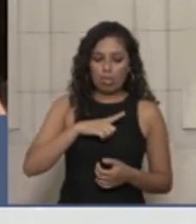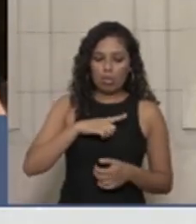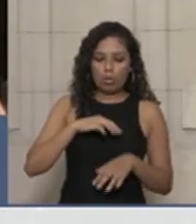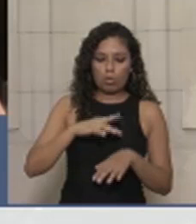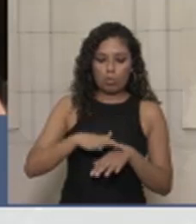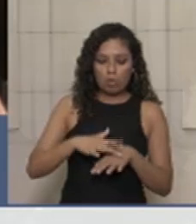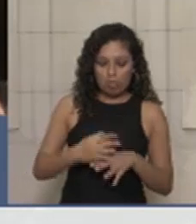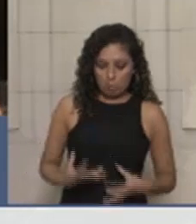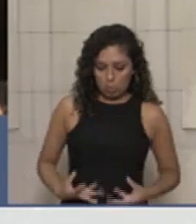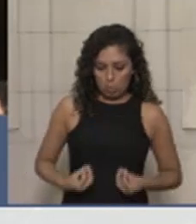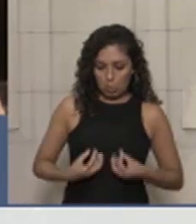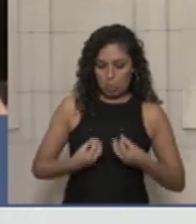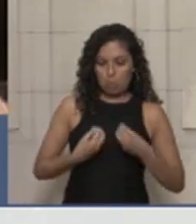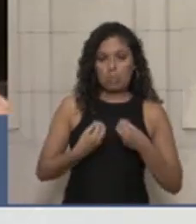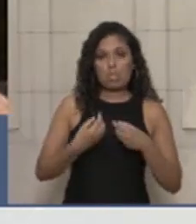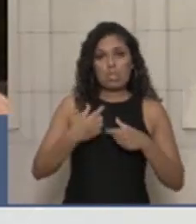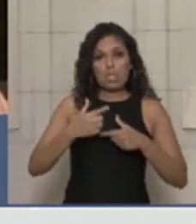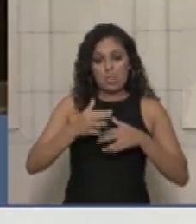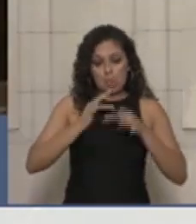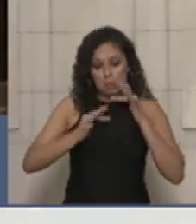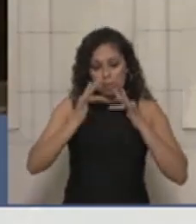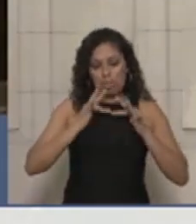quimioterapia,